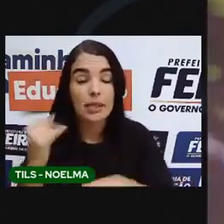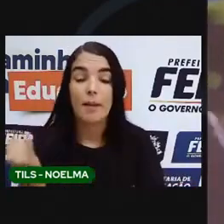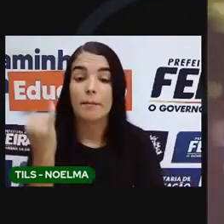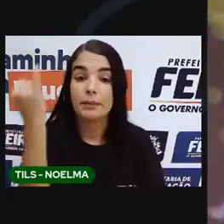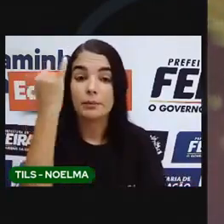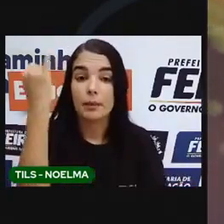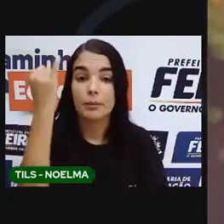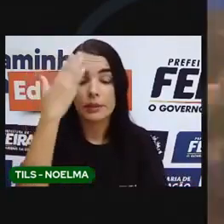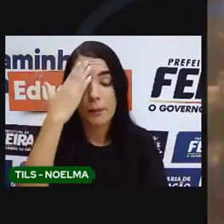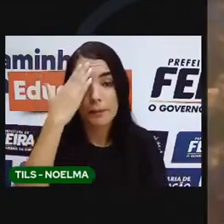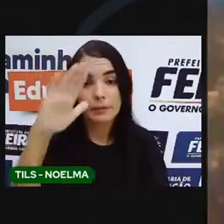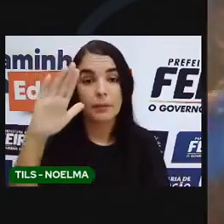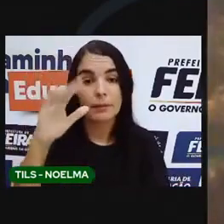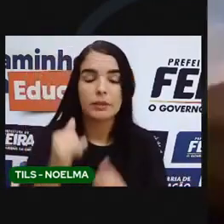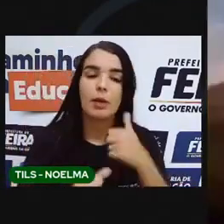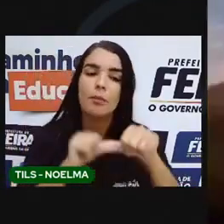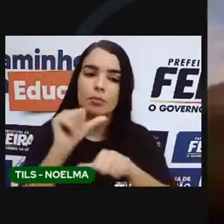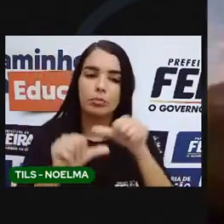mais.